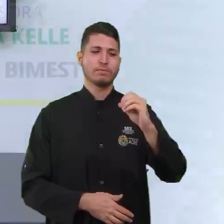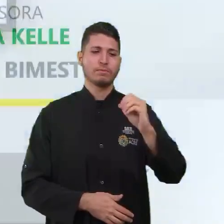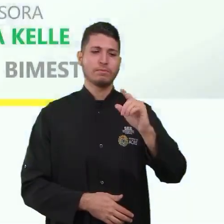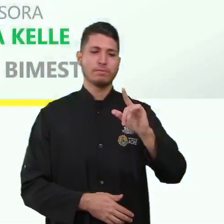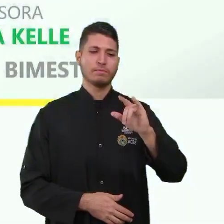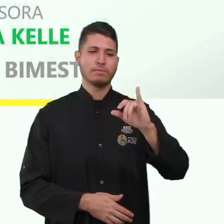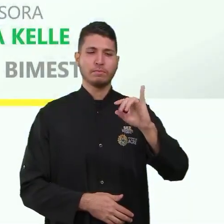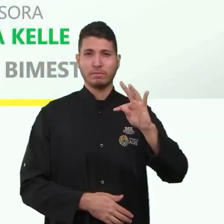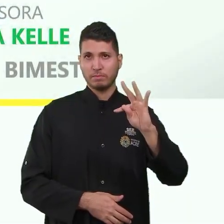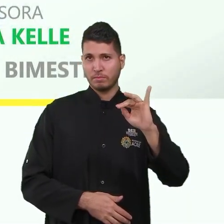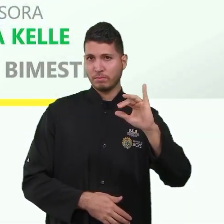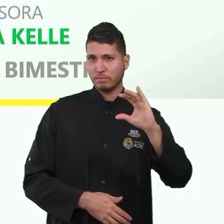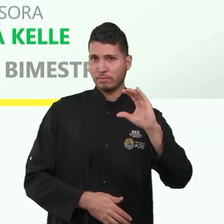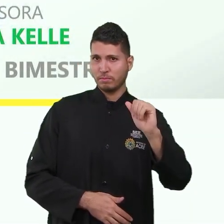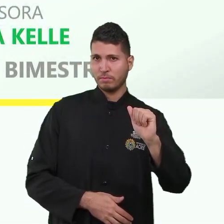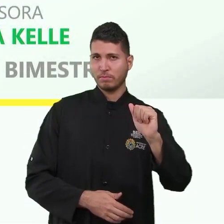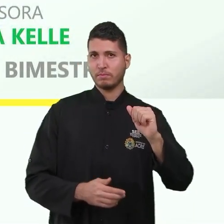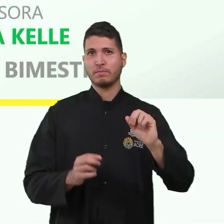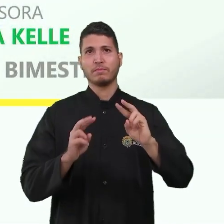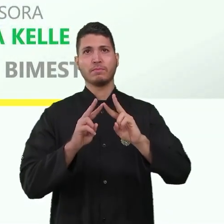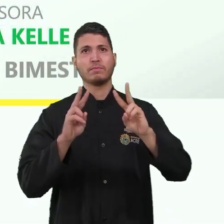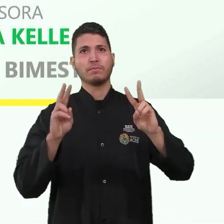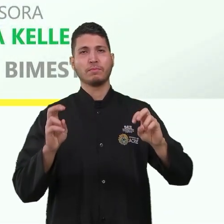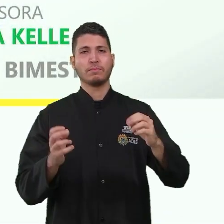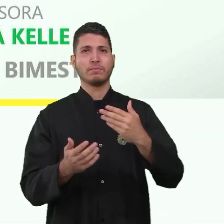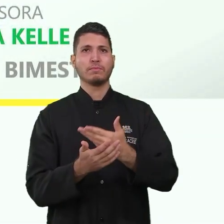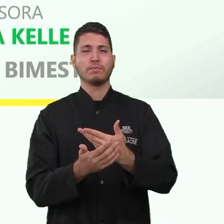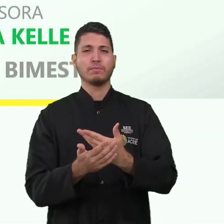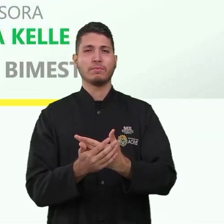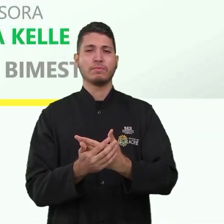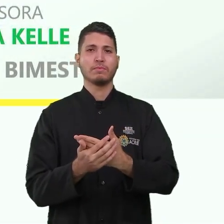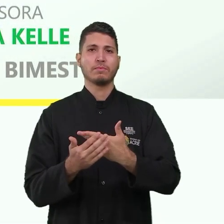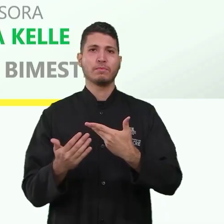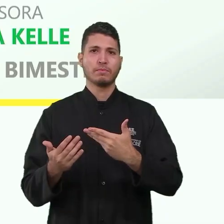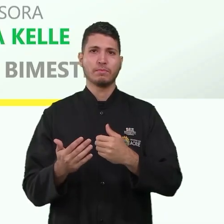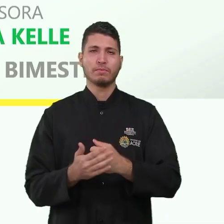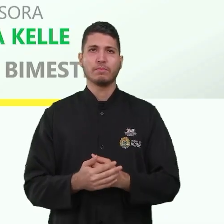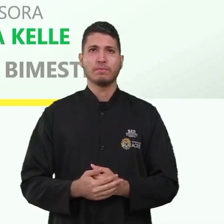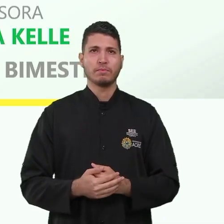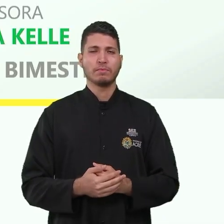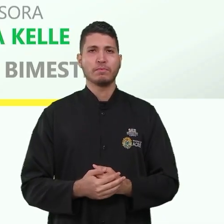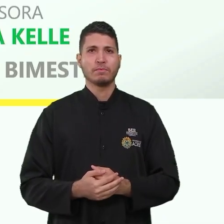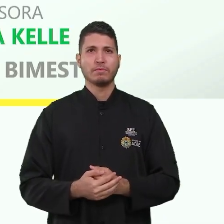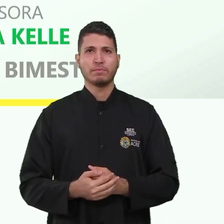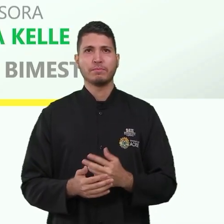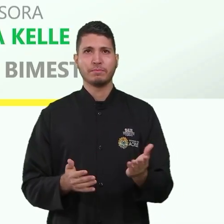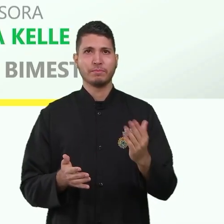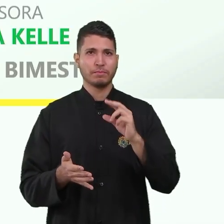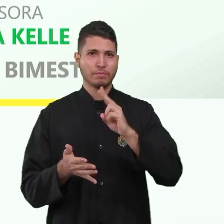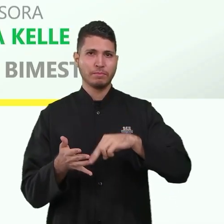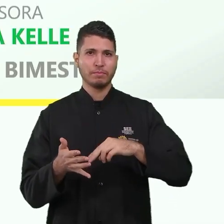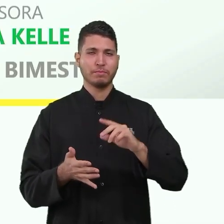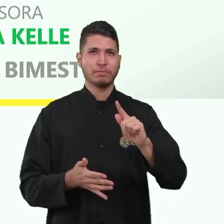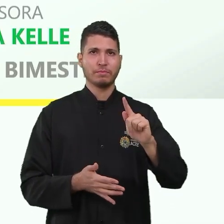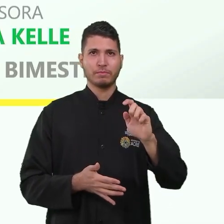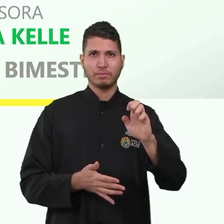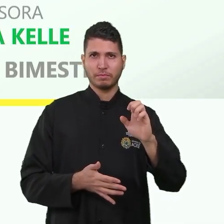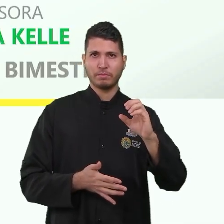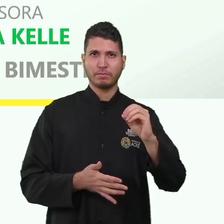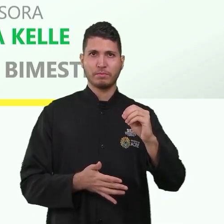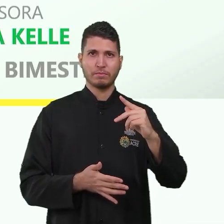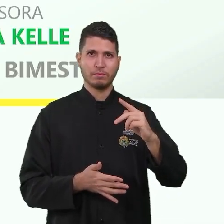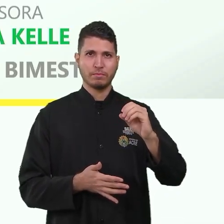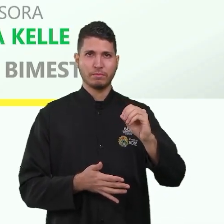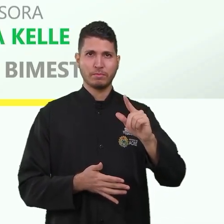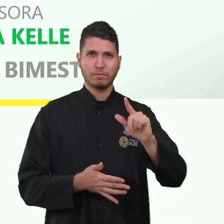tenho o tema da nossa aula, o nome completo da nossa aula. É um pouquinho extenso, quero ler junto com vocês e diz o